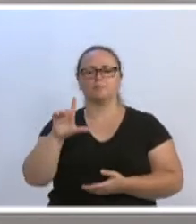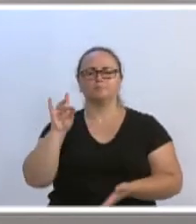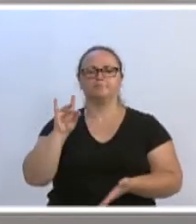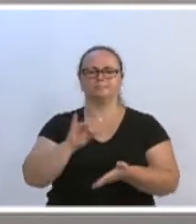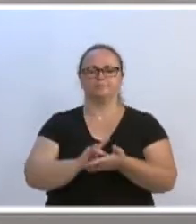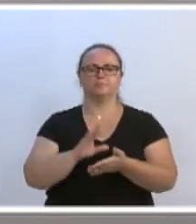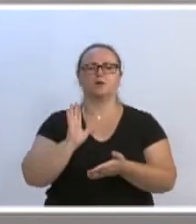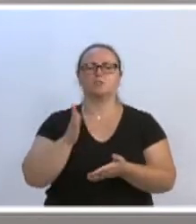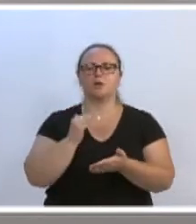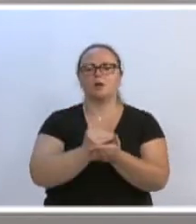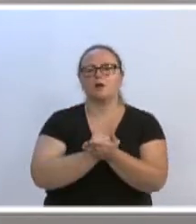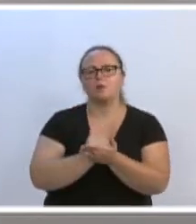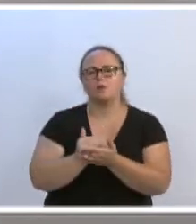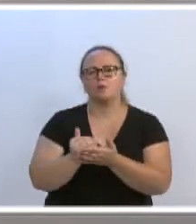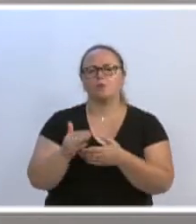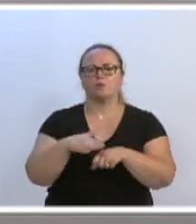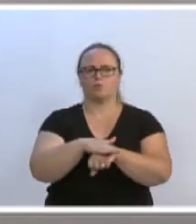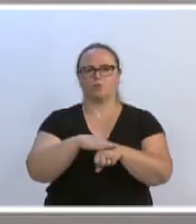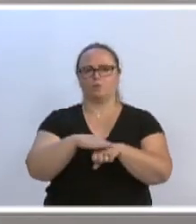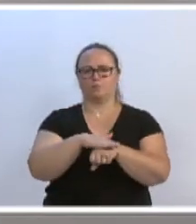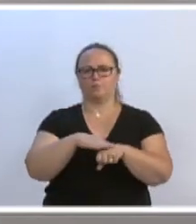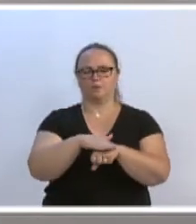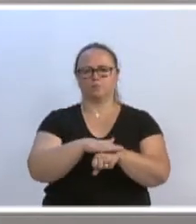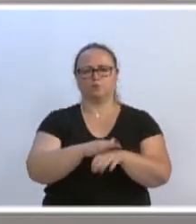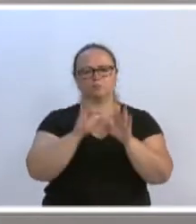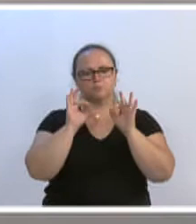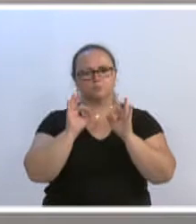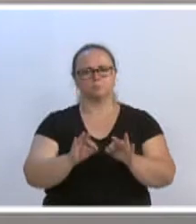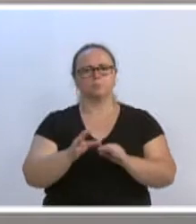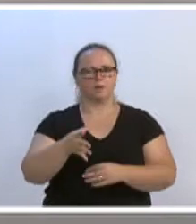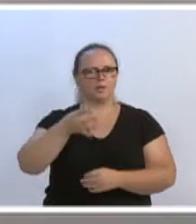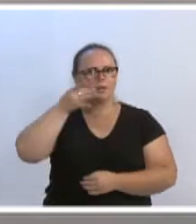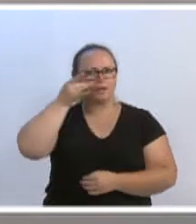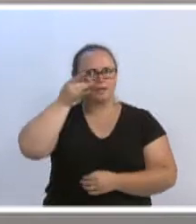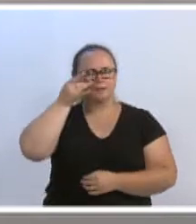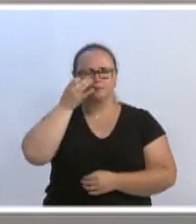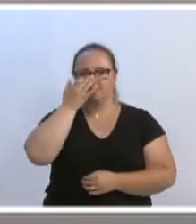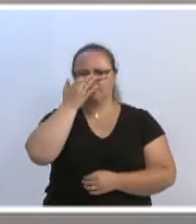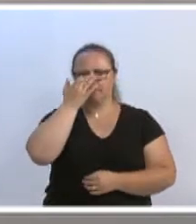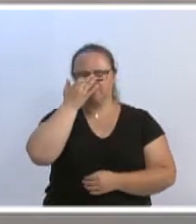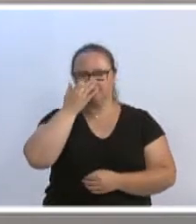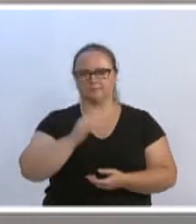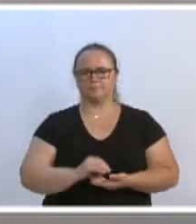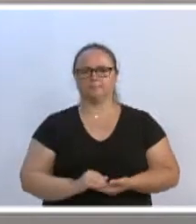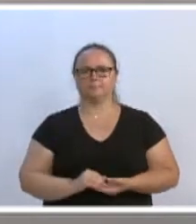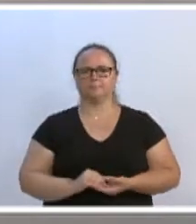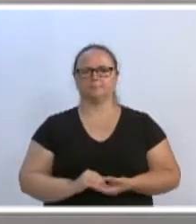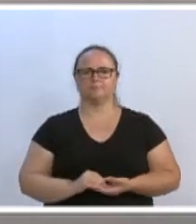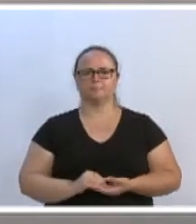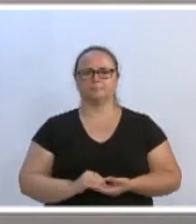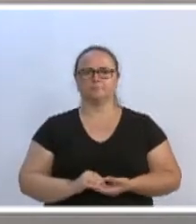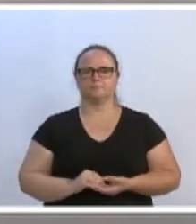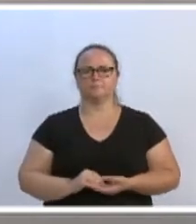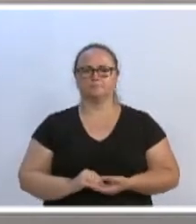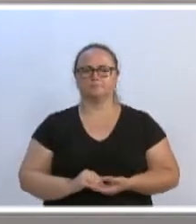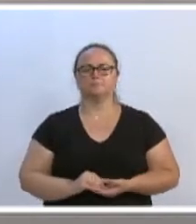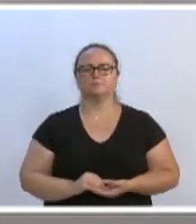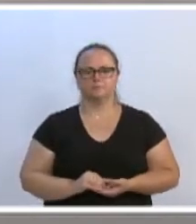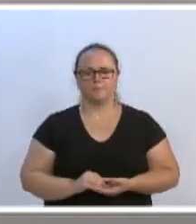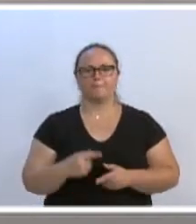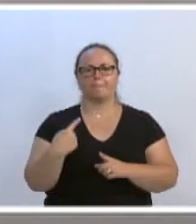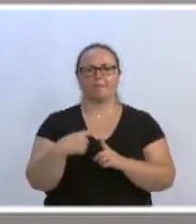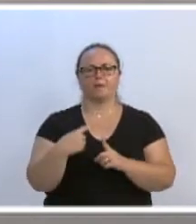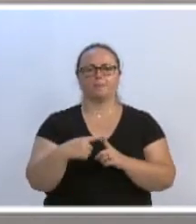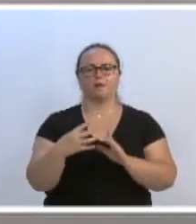estamos conversando pra realmente virar uma realidade aqui em blumenau esse exemplo que a gente copia lá